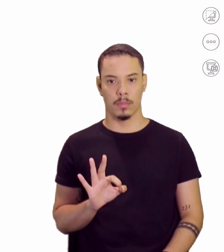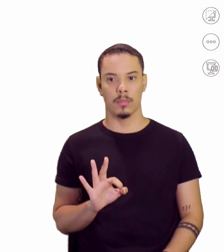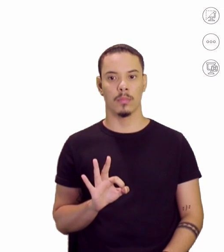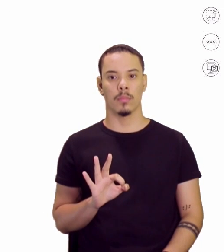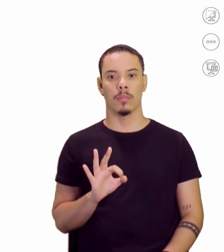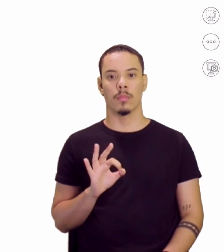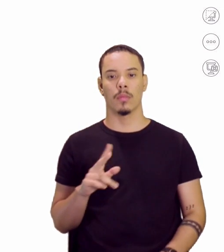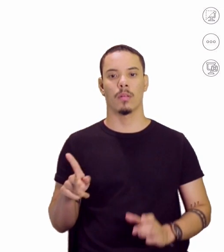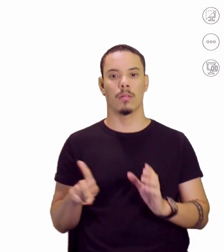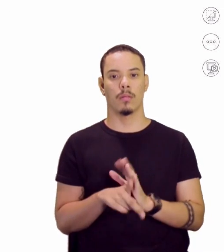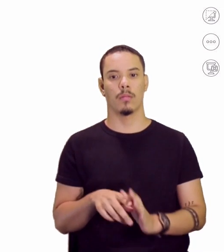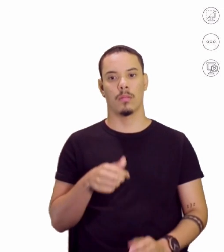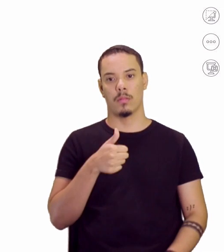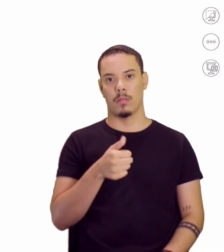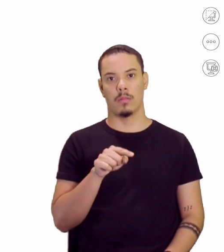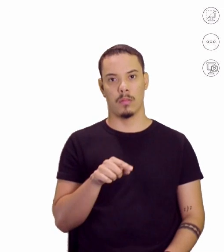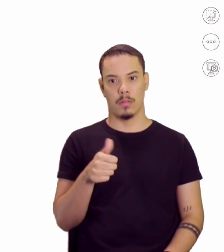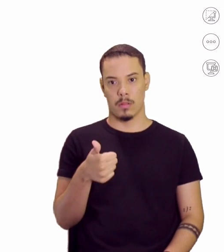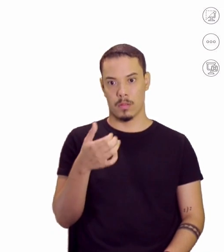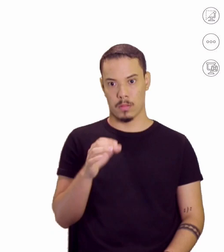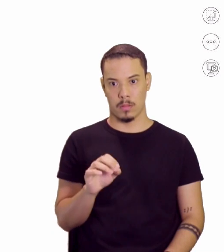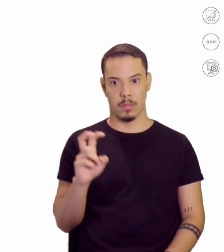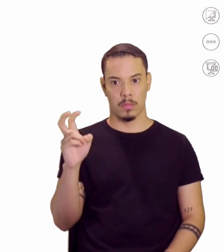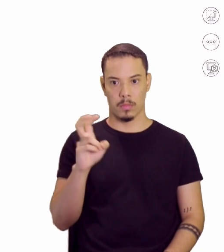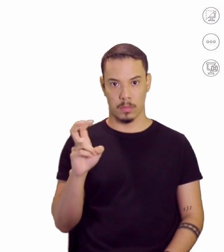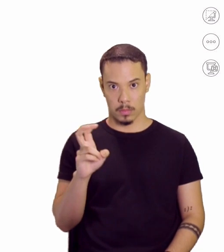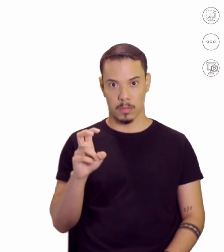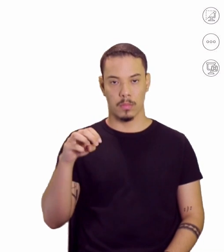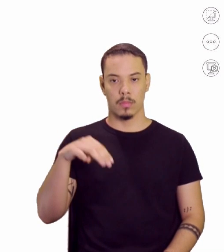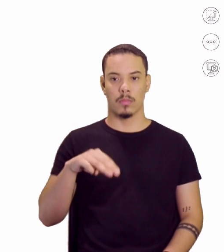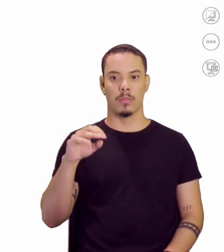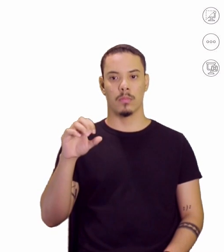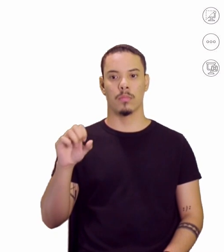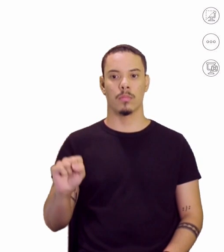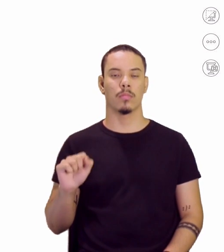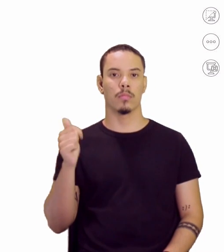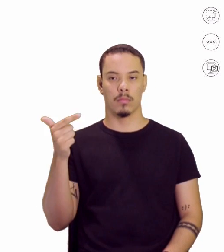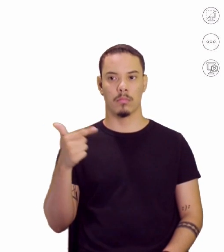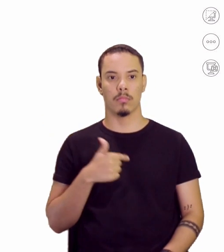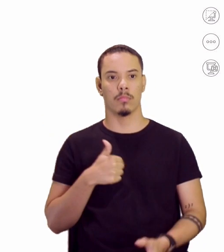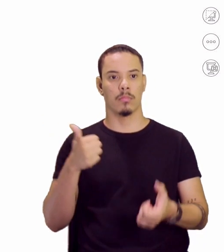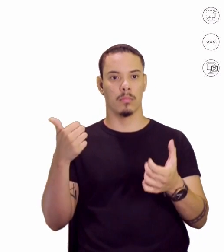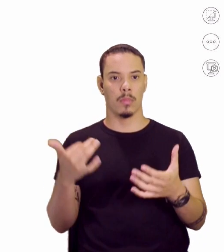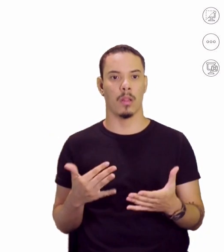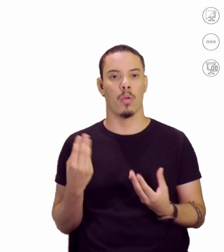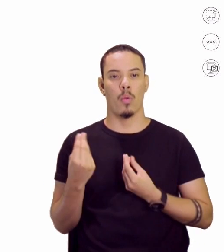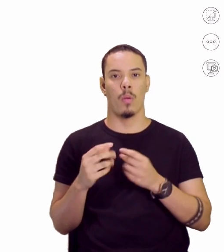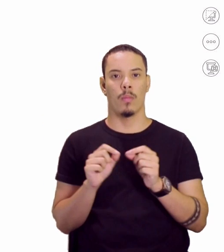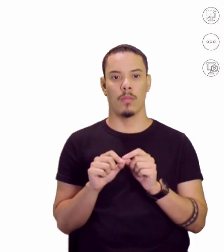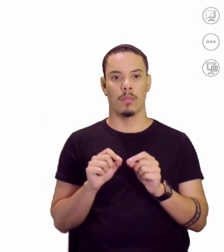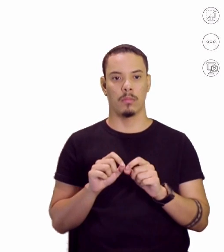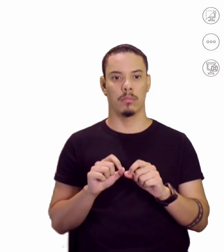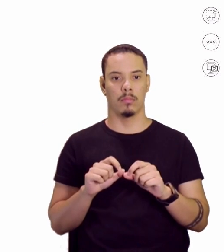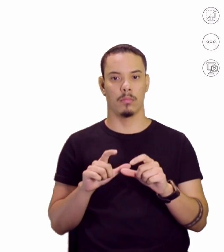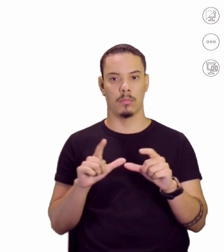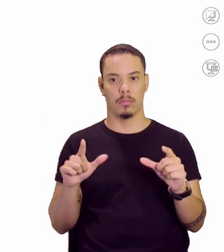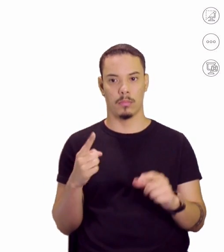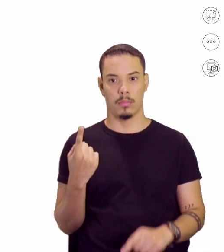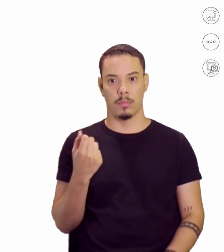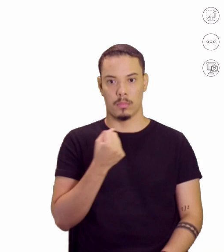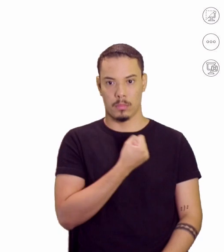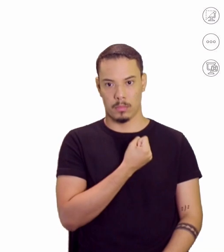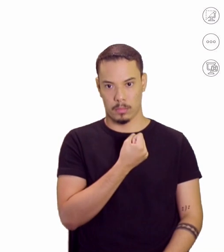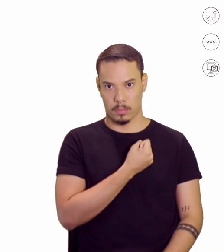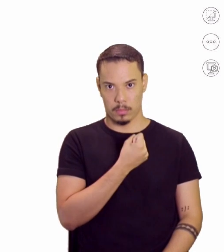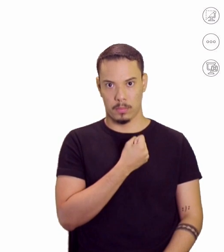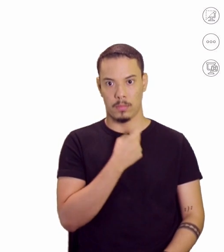de crescimento é a própria grandeza, né? Que nós falamos ó, de grandeza, que é o 10 à quinta, né? 1 vezes 10 à quinta. Esse 1, porque 8 dividido